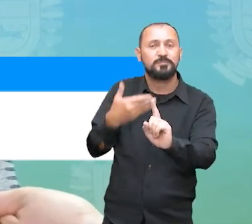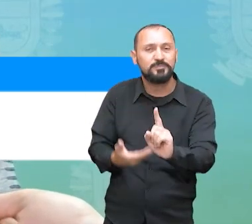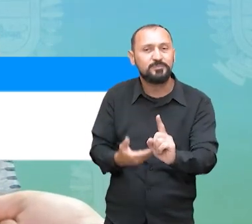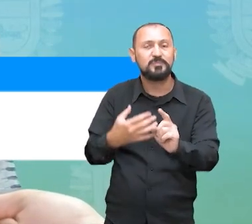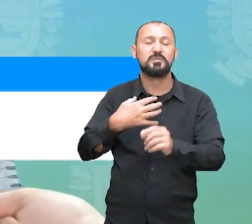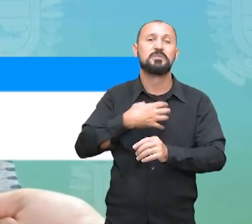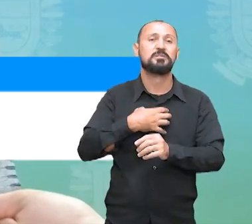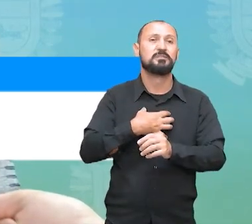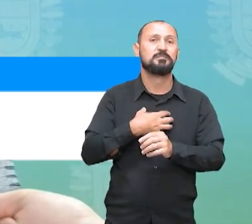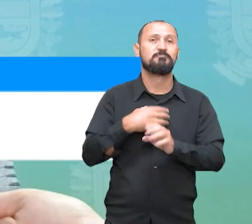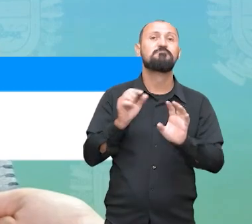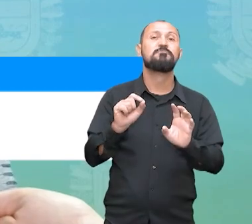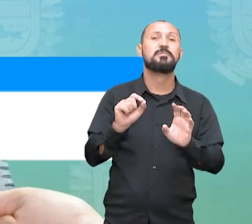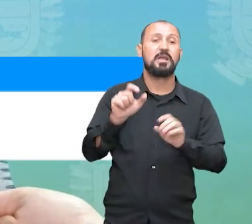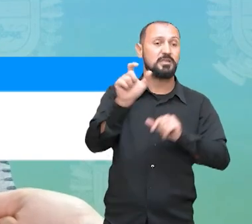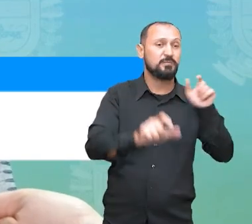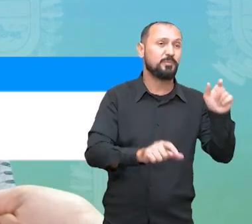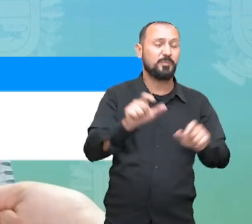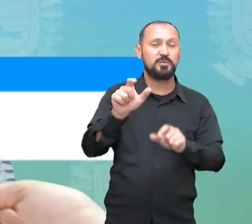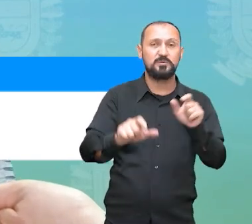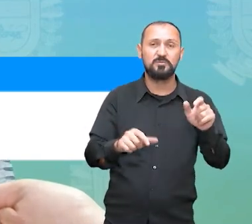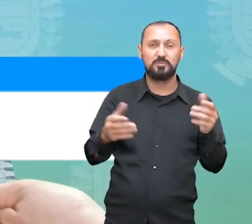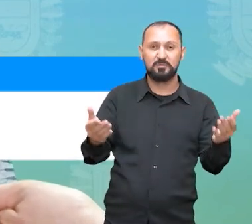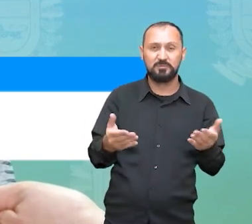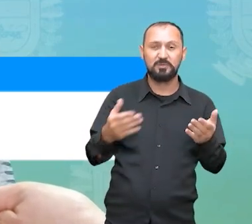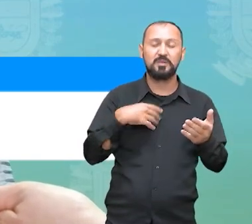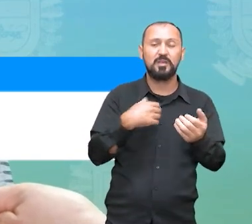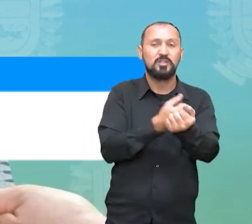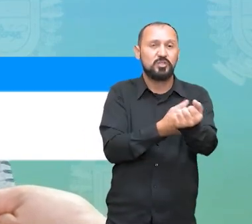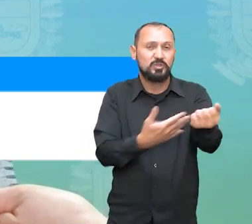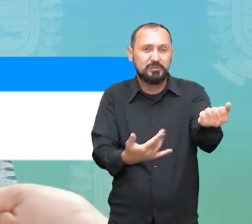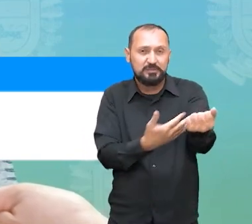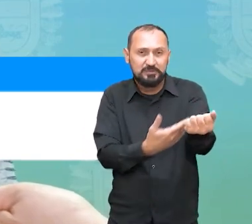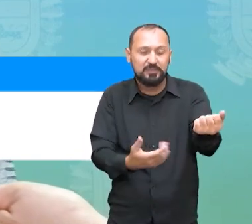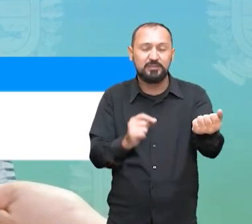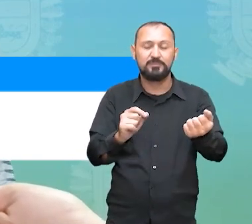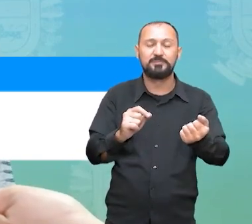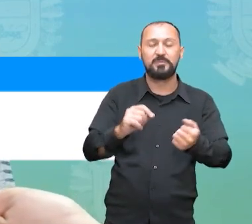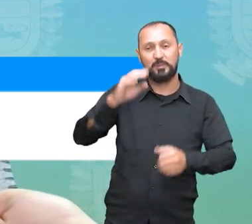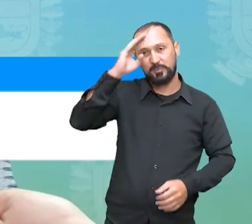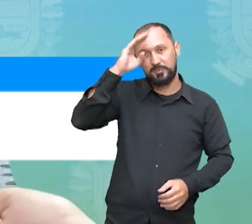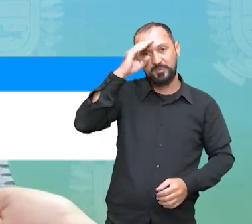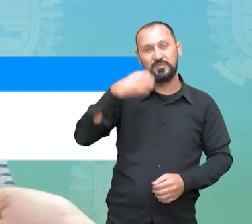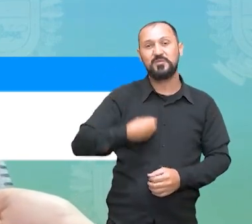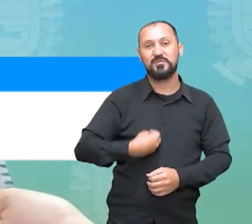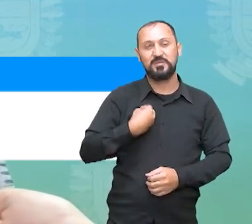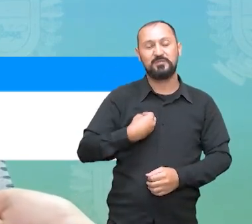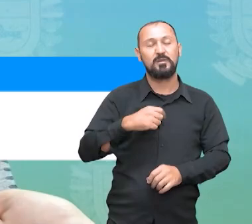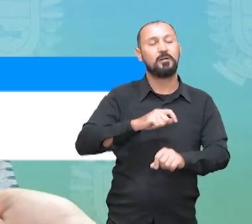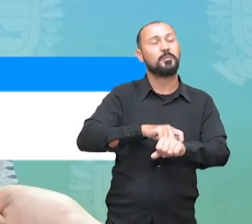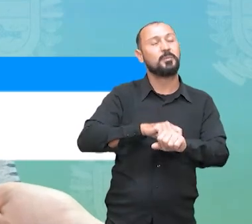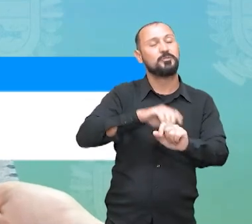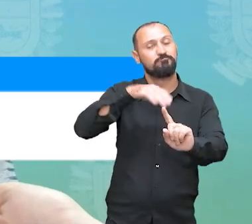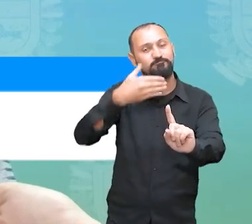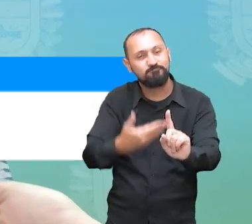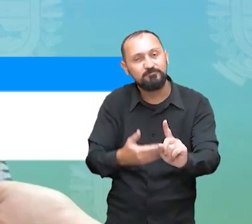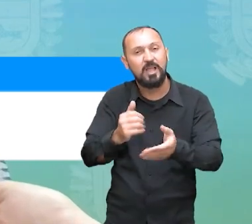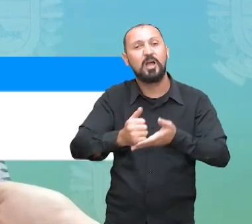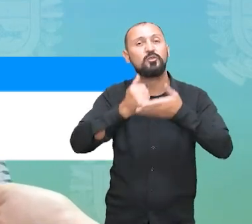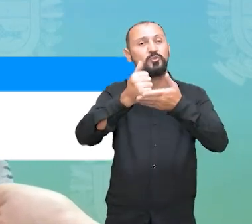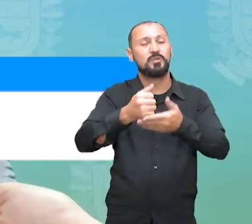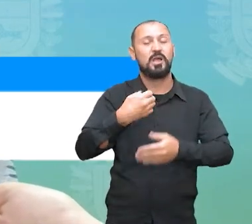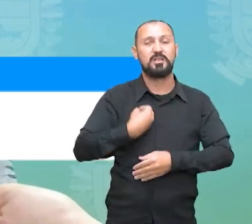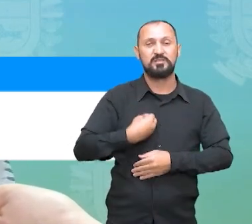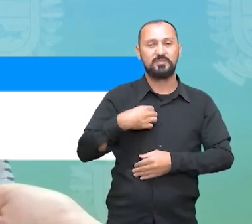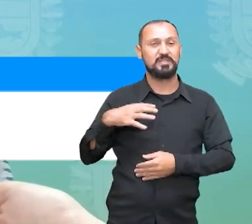E também uma sensibilidade de atender as pessoas. Campanha de doação de sangue, Cabo Almir Vive. Uma forma de homenageá-lo e também